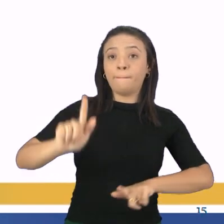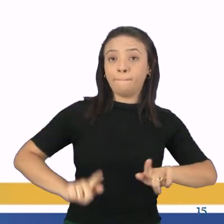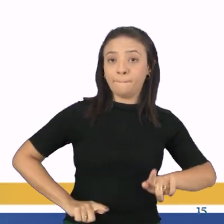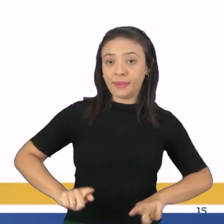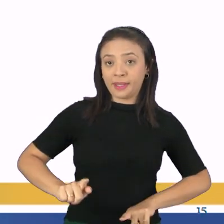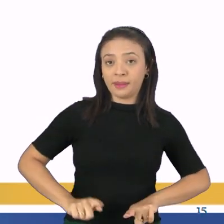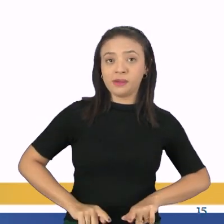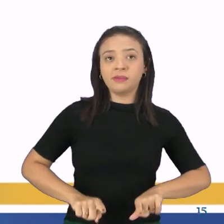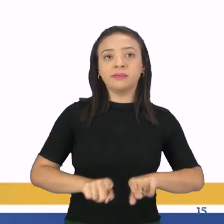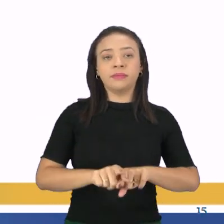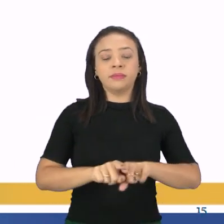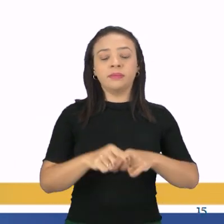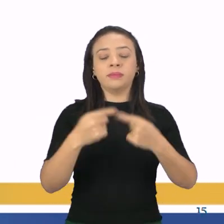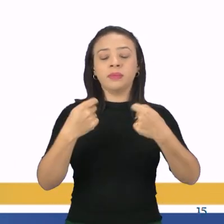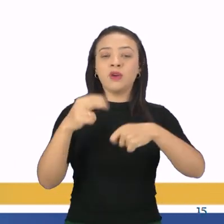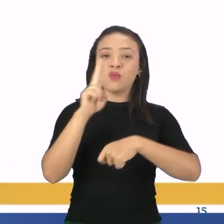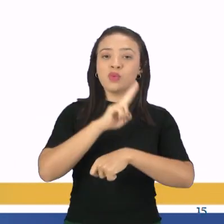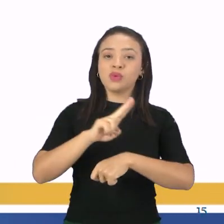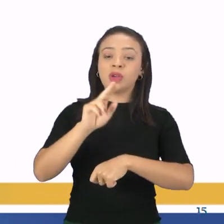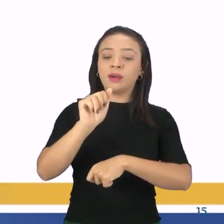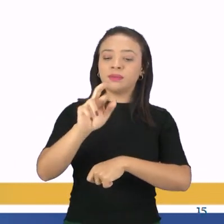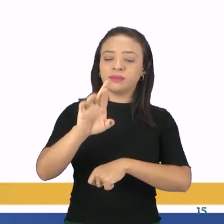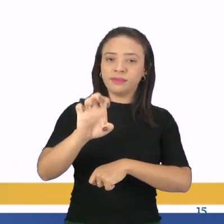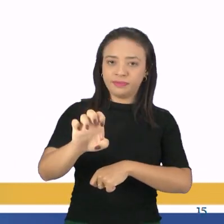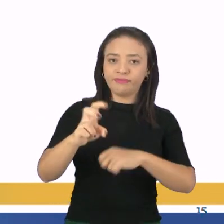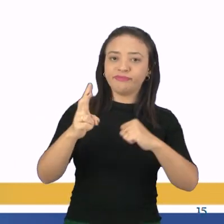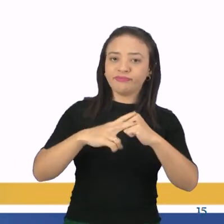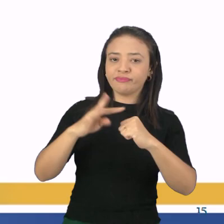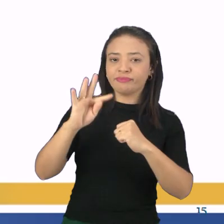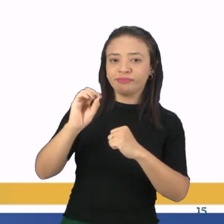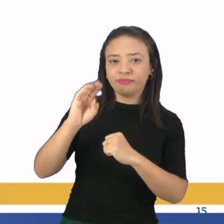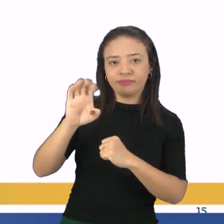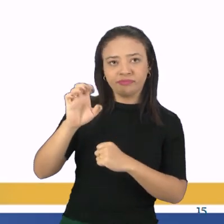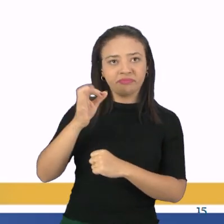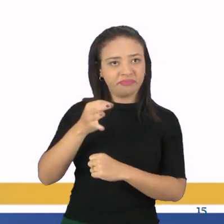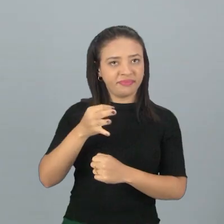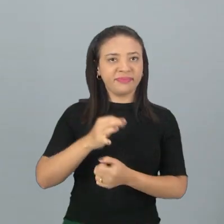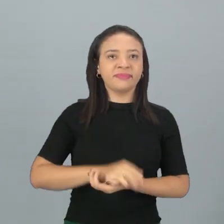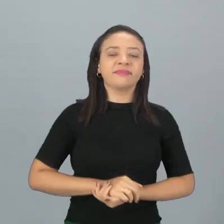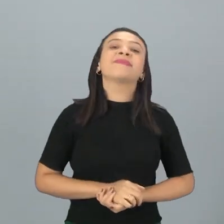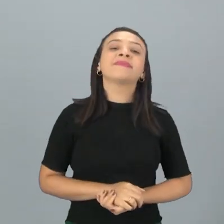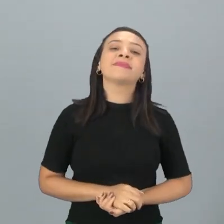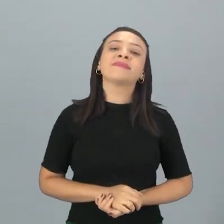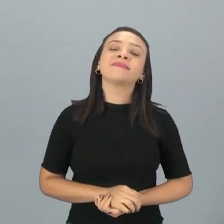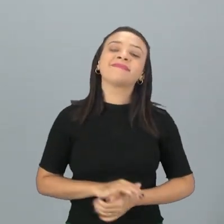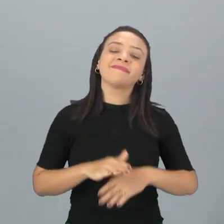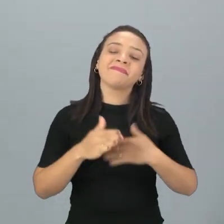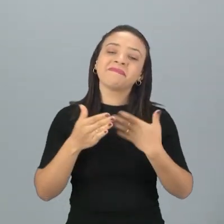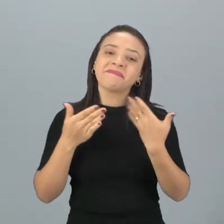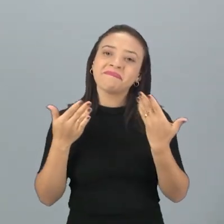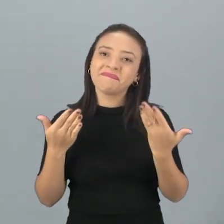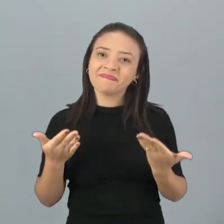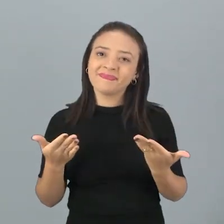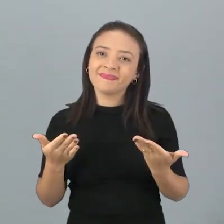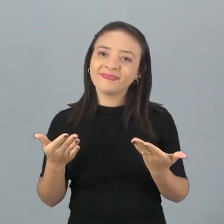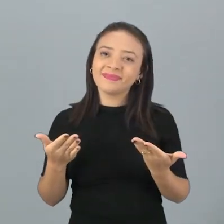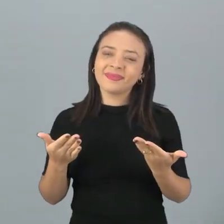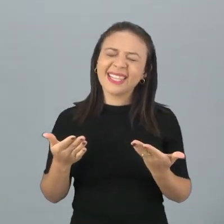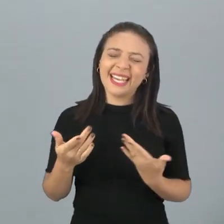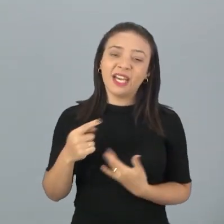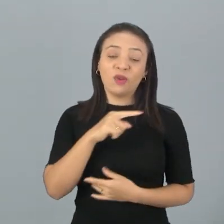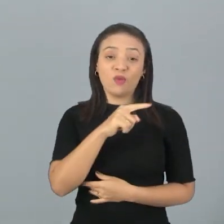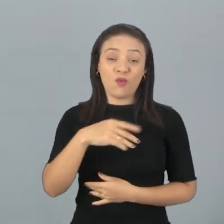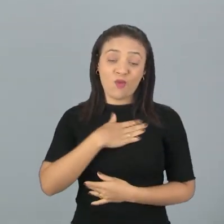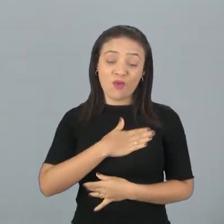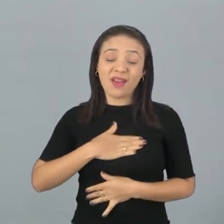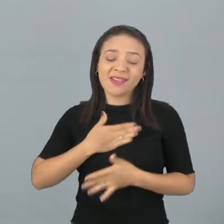plural. Então, o caso aí deveria ser usado o are como verbo to be correto. Certinho? E é isso aí, pessoal. Espero que vocês